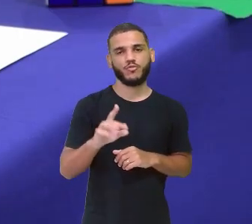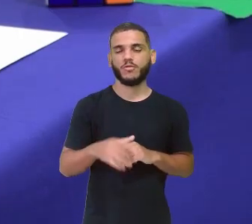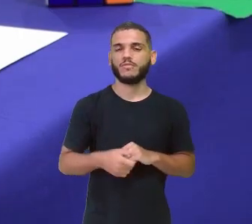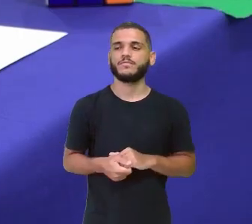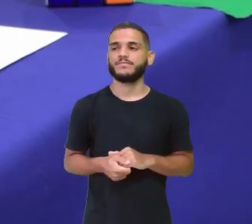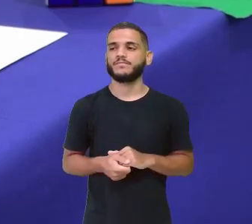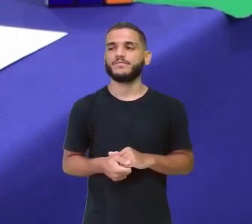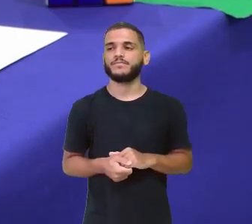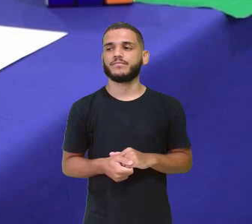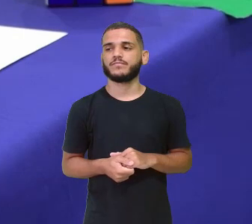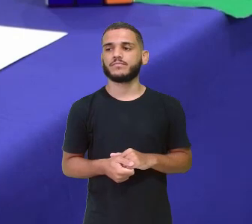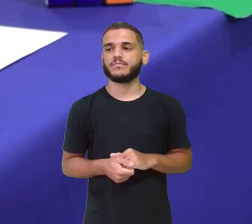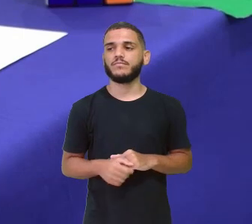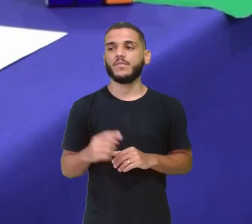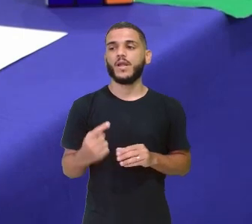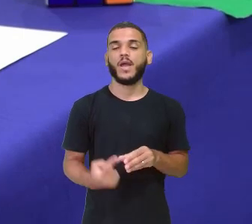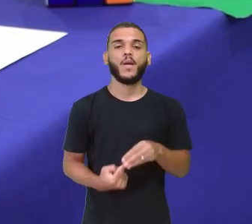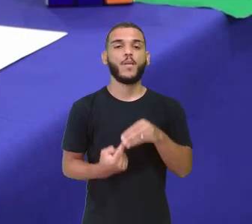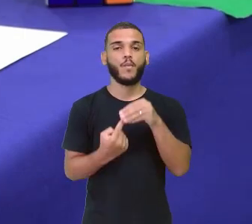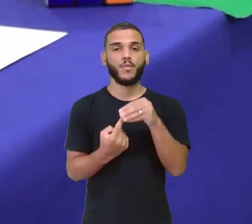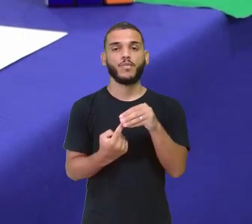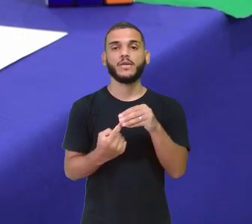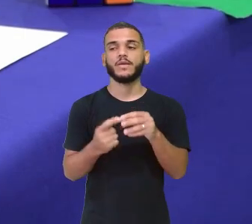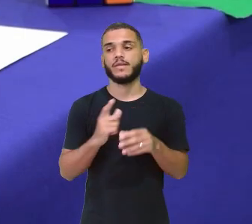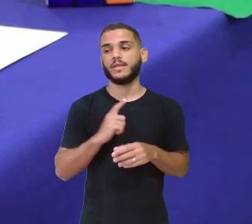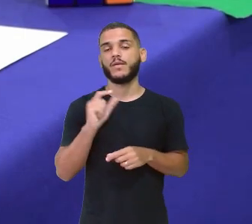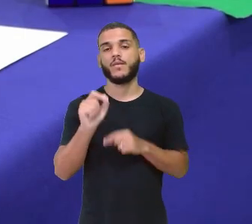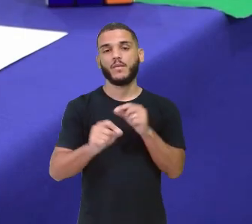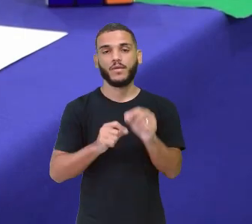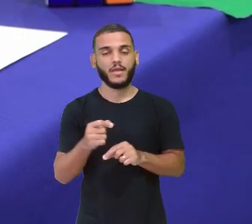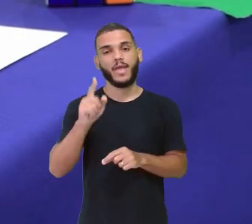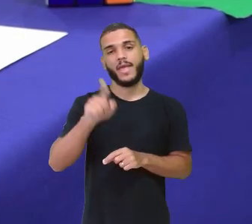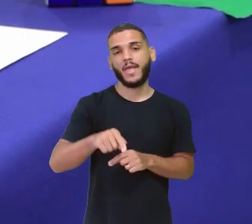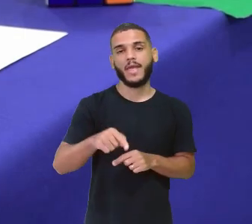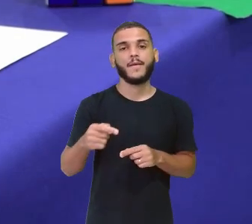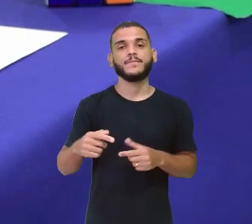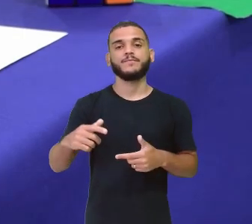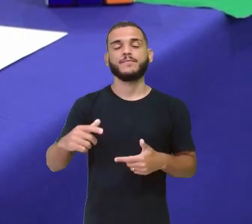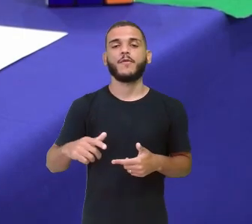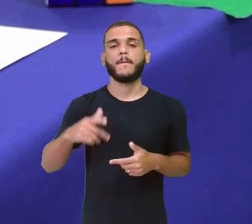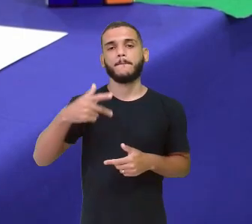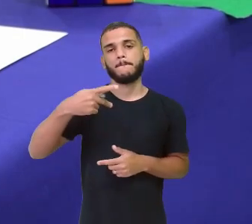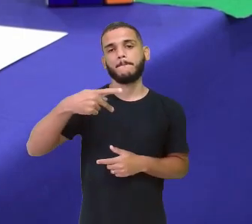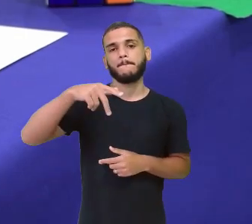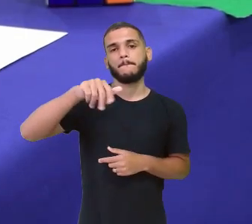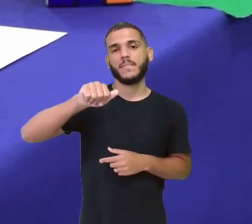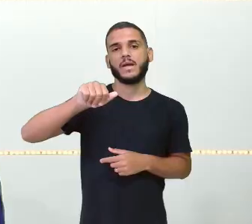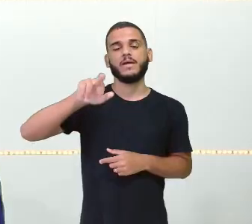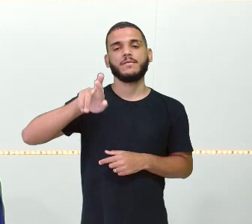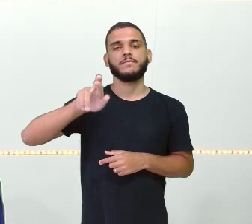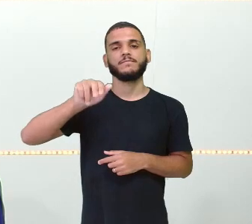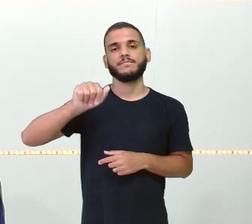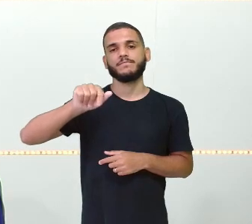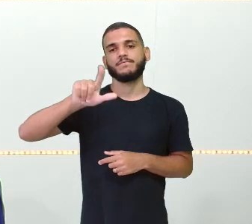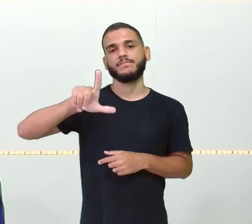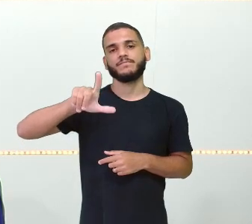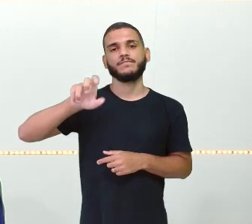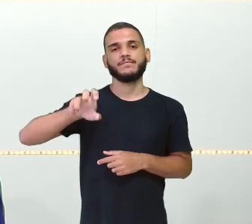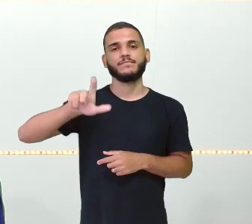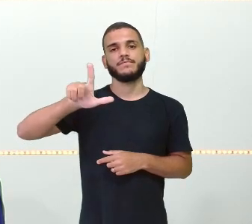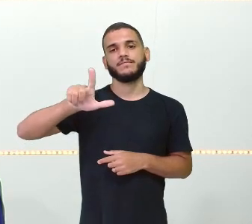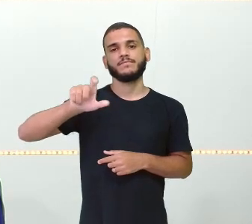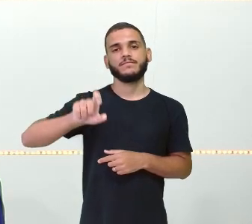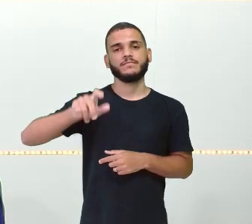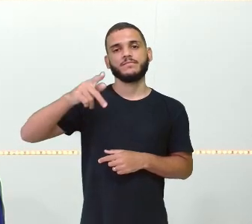Então, não é. A única que sobrou é o meu paralelepípedo. Eita, que nome difícil, né? Mas é o nome